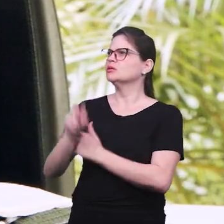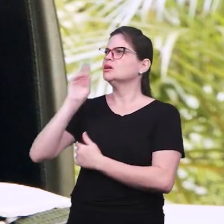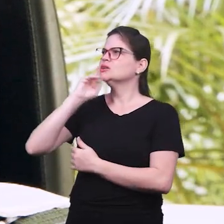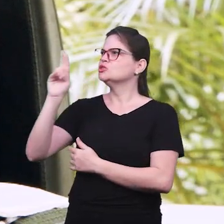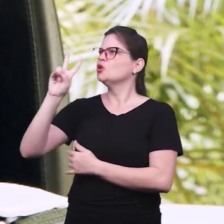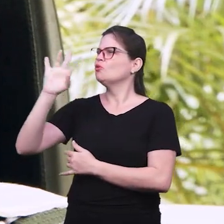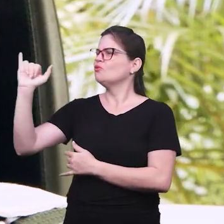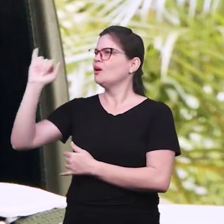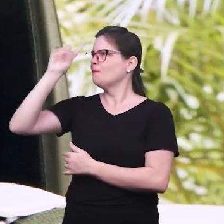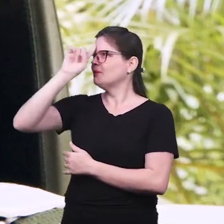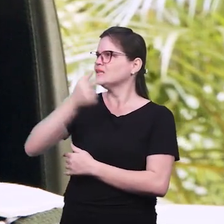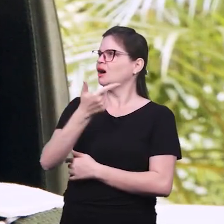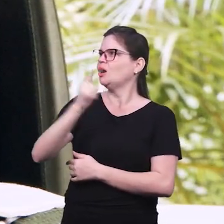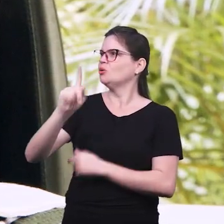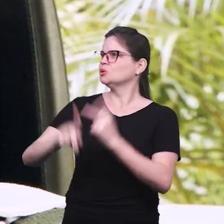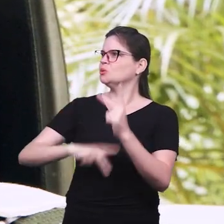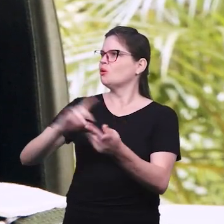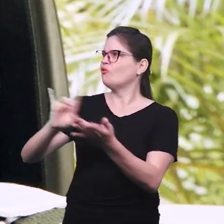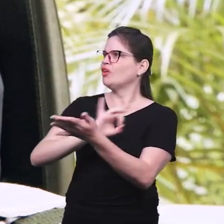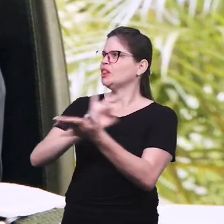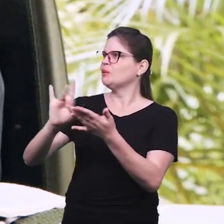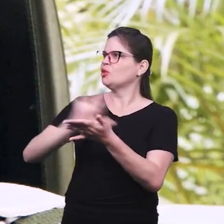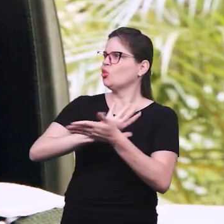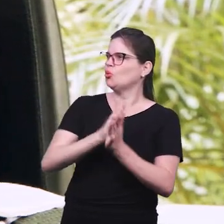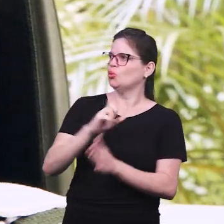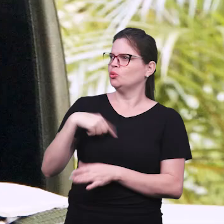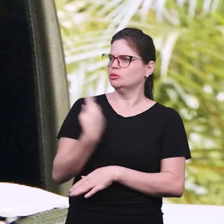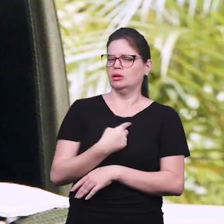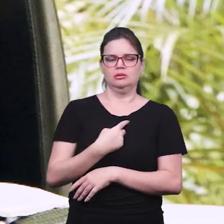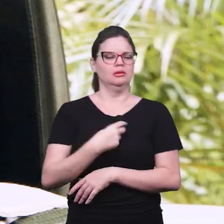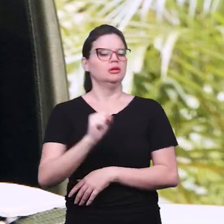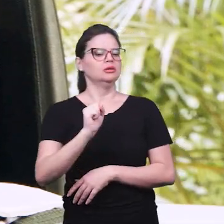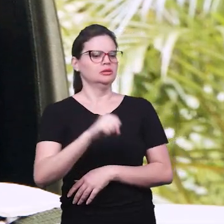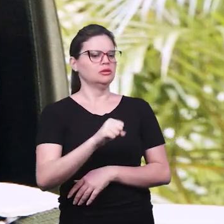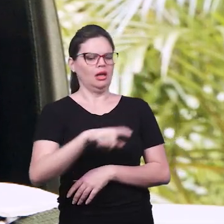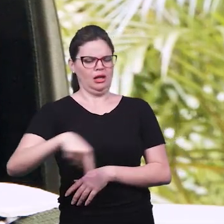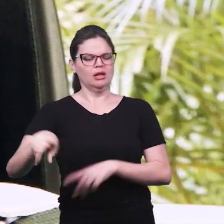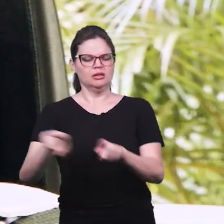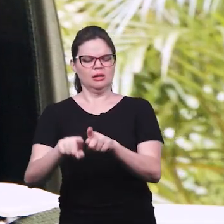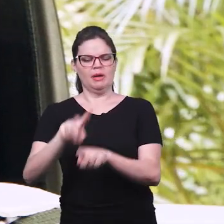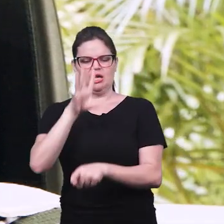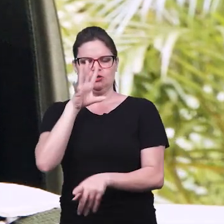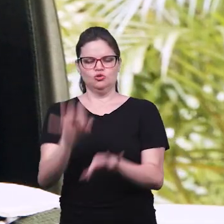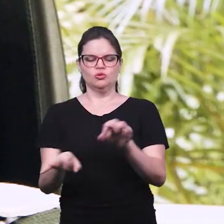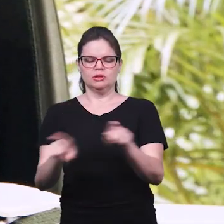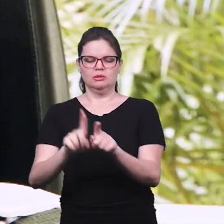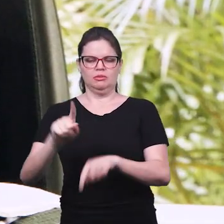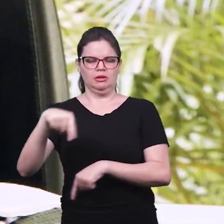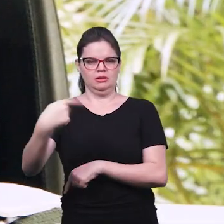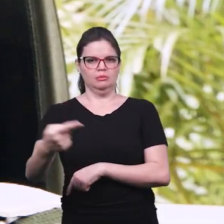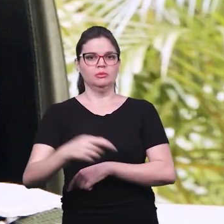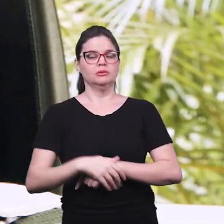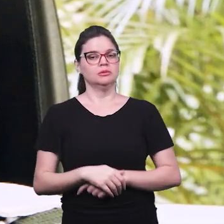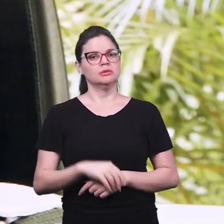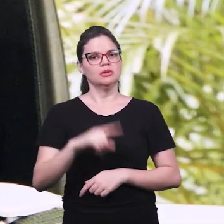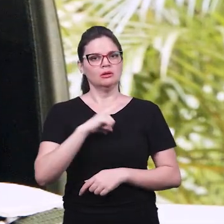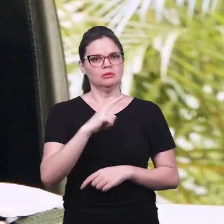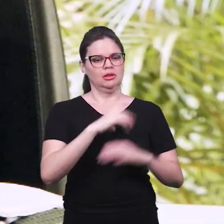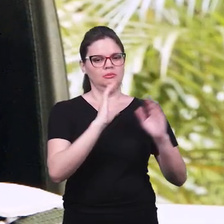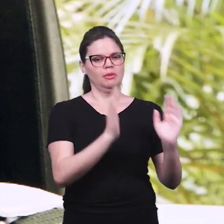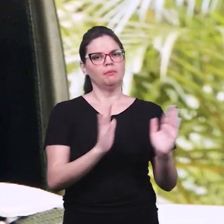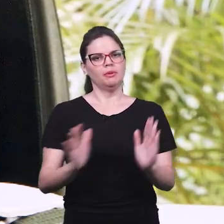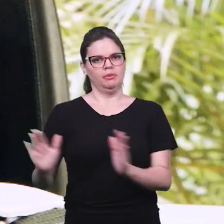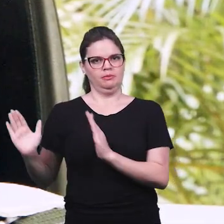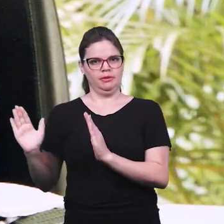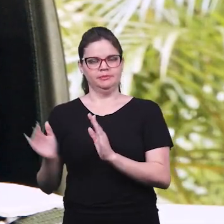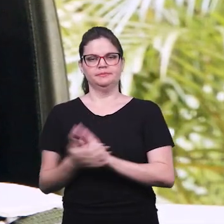nós para nos destruir? O Senhor falou: depois eles vão ser punidos também. Então veja só, vê a sequência em Abacuque.